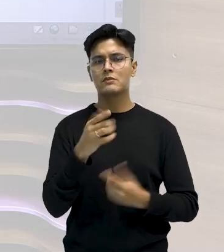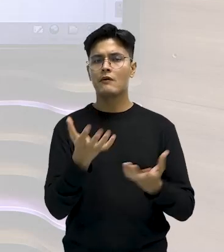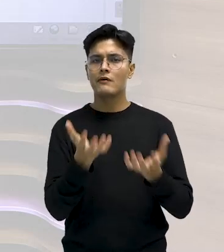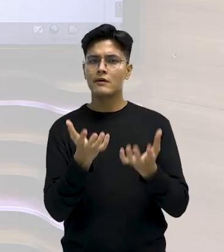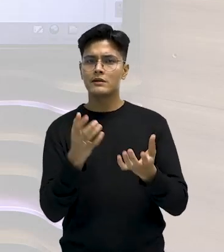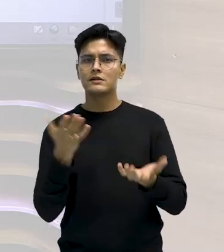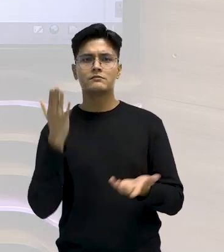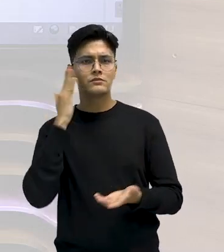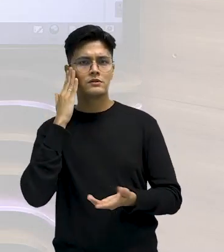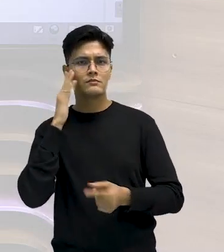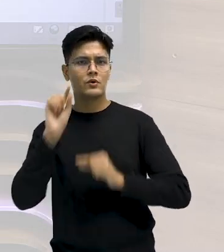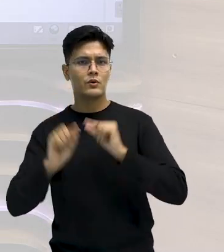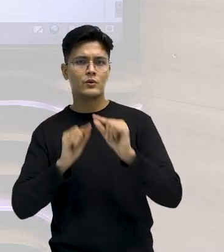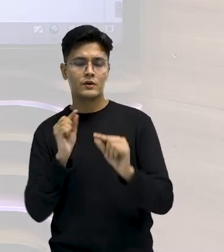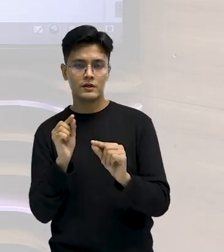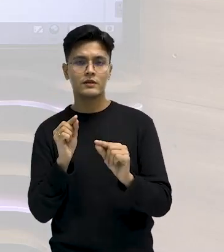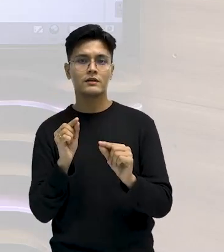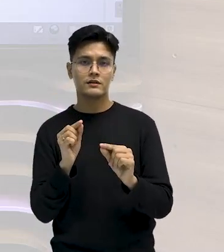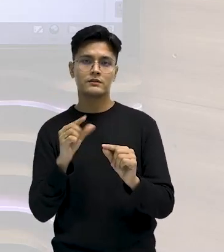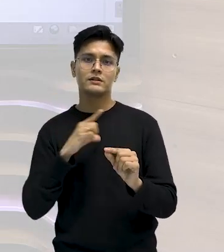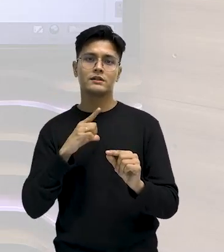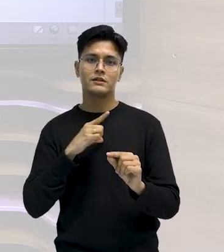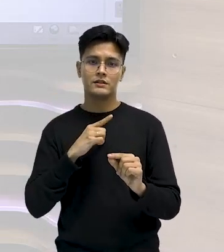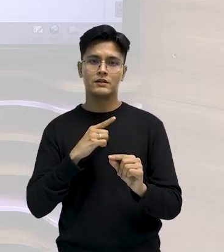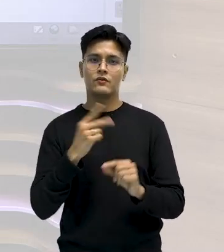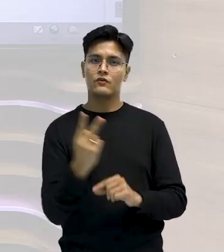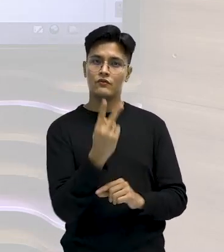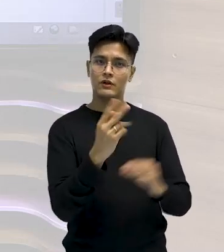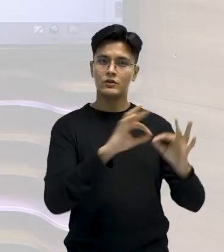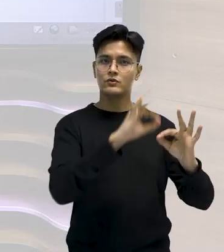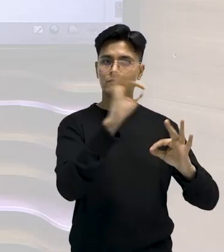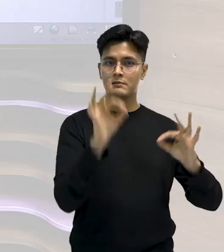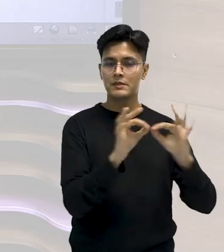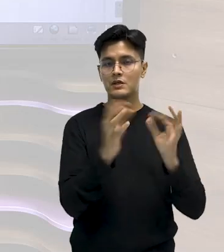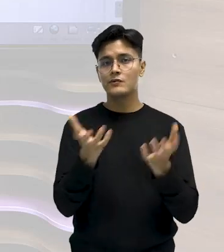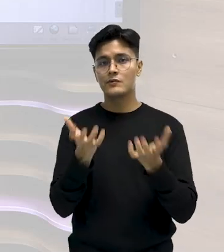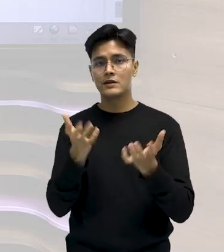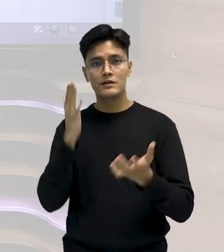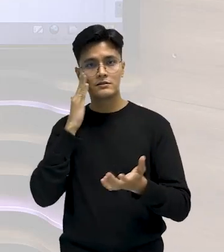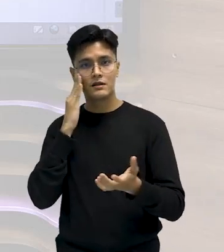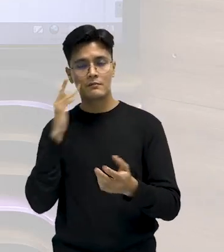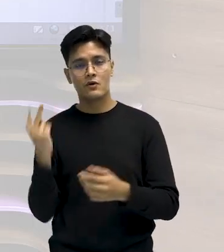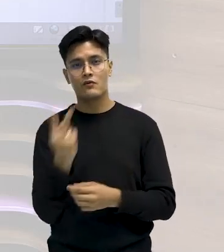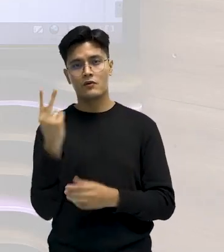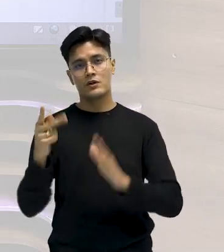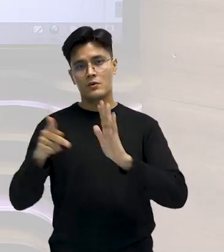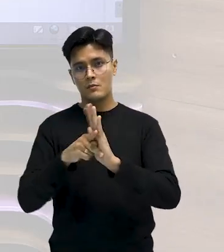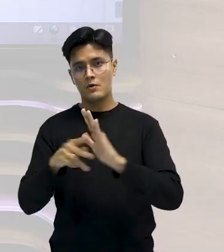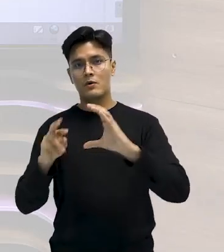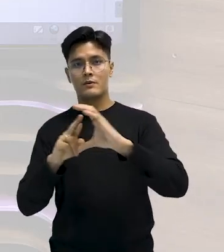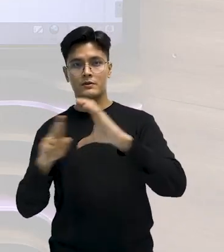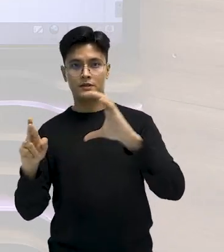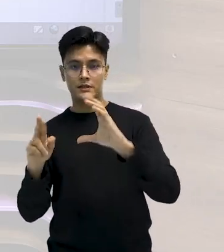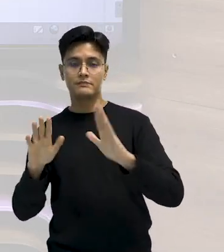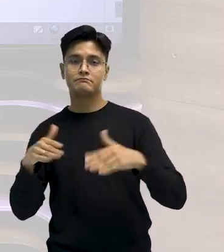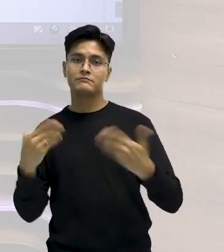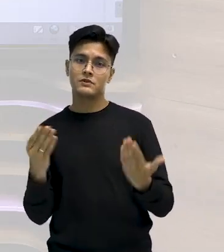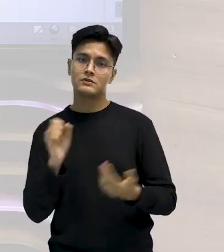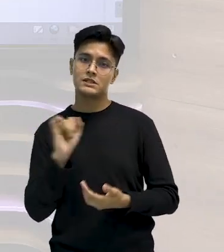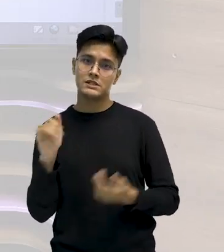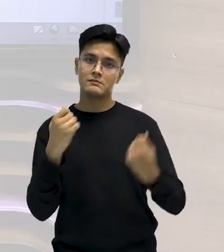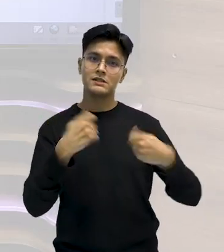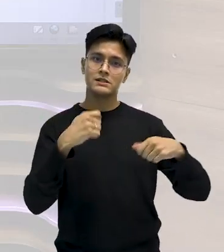do comprimento e a questão te cobrou a medida do raio. Então, independente de você ter que achar